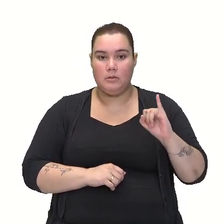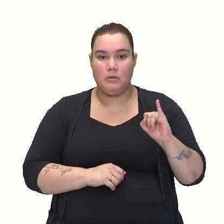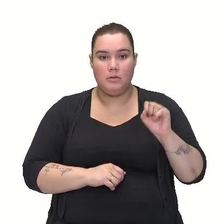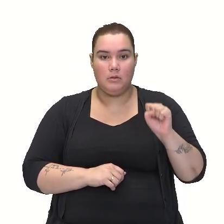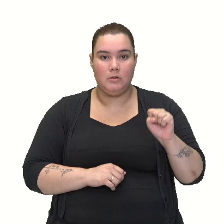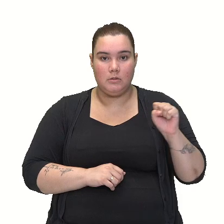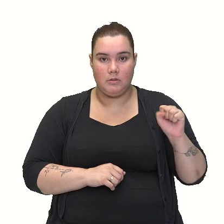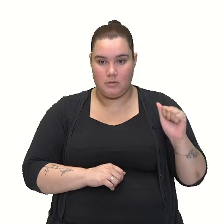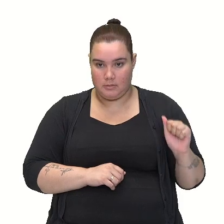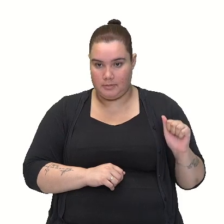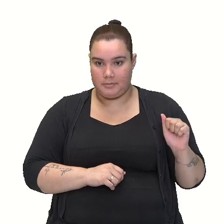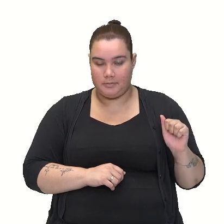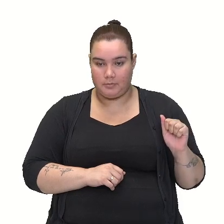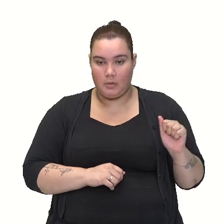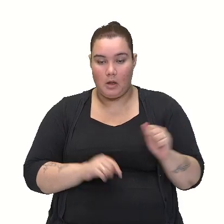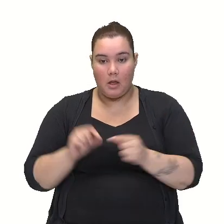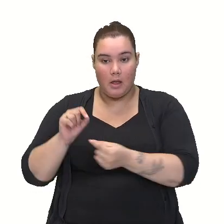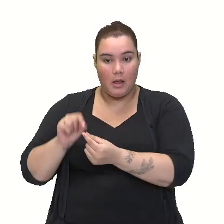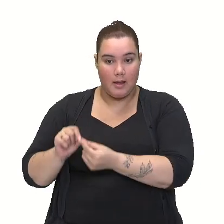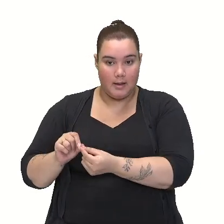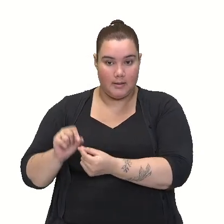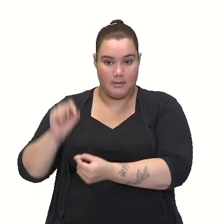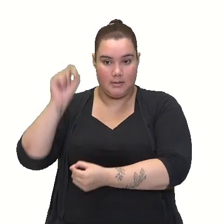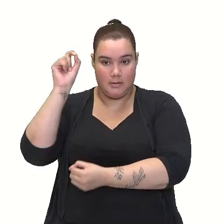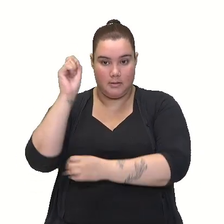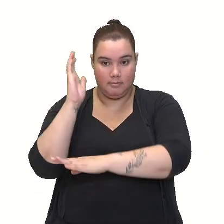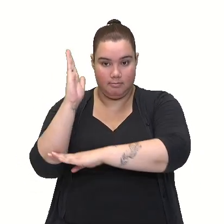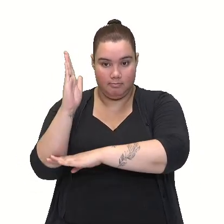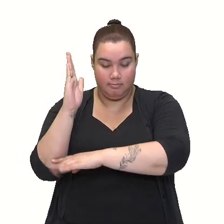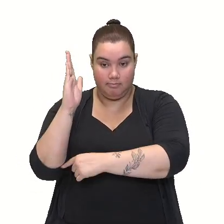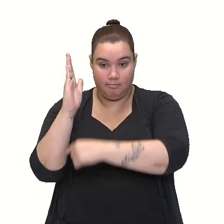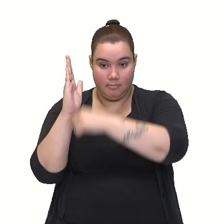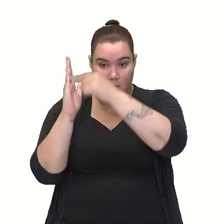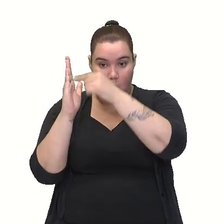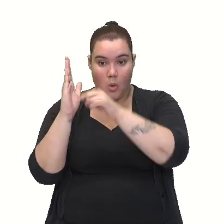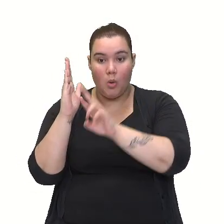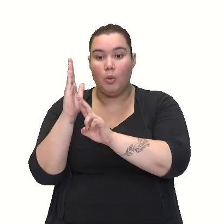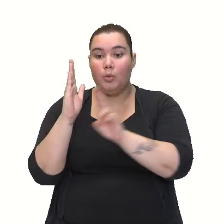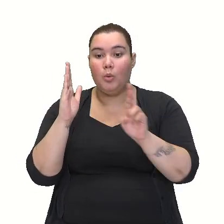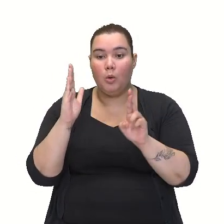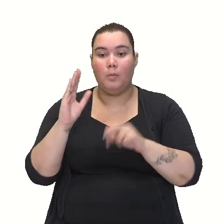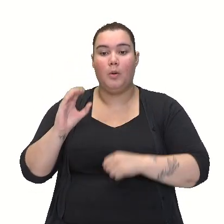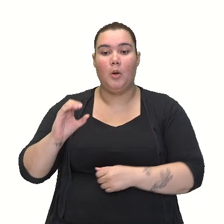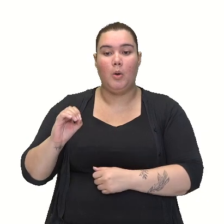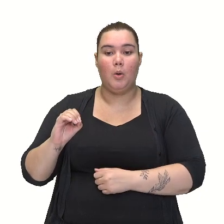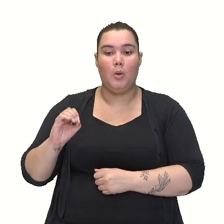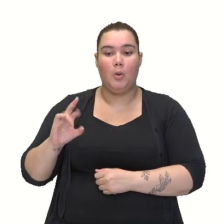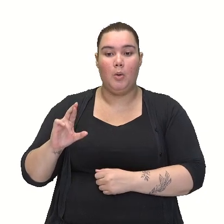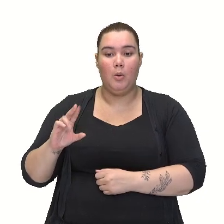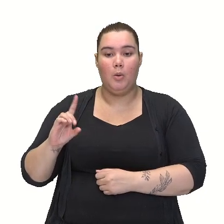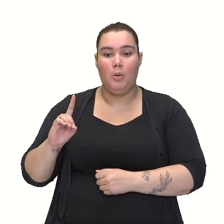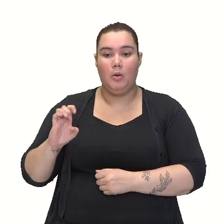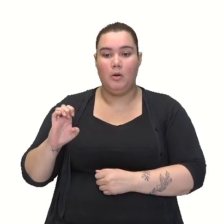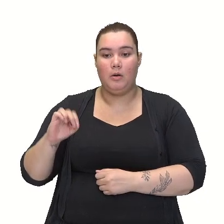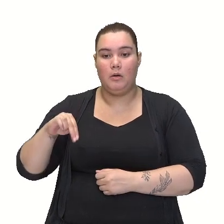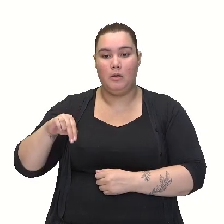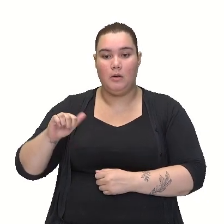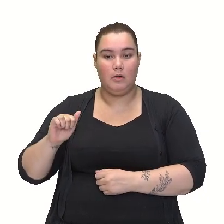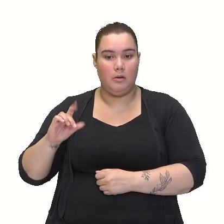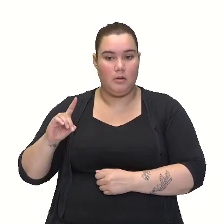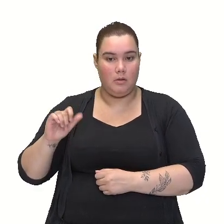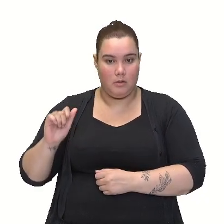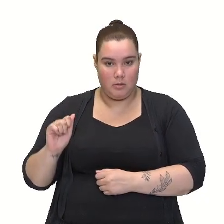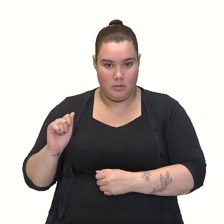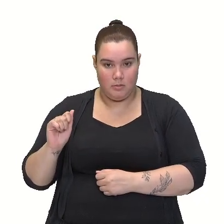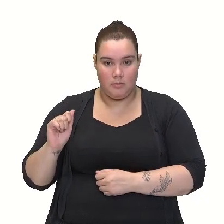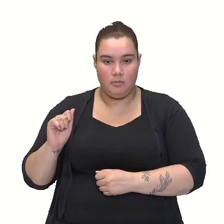ordenada. Lembrando que da geometria analítica, a abscissa ela é